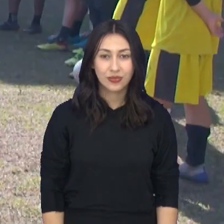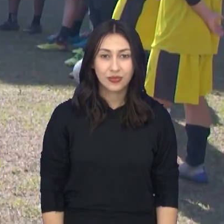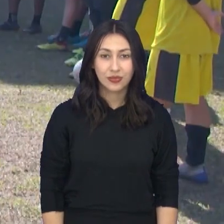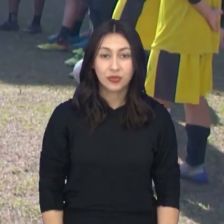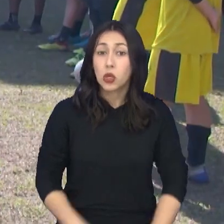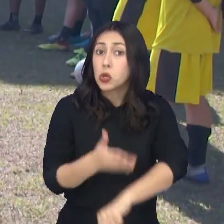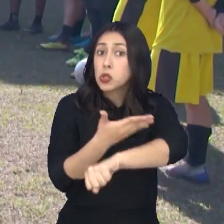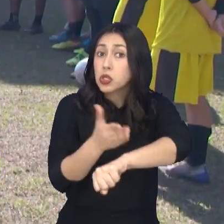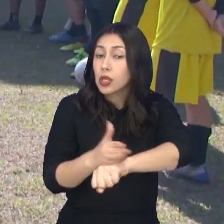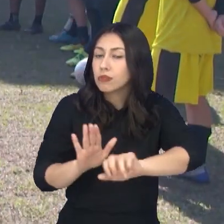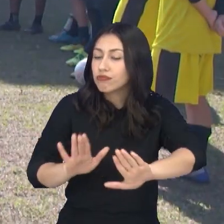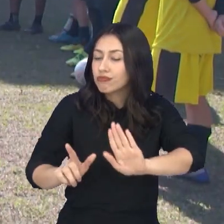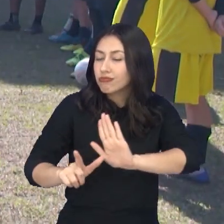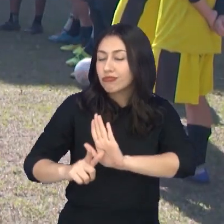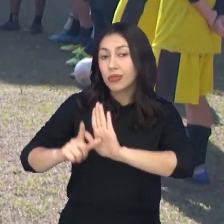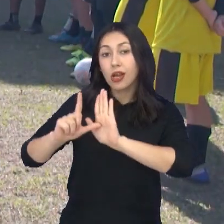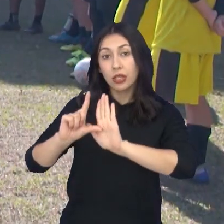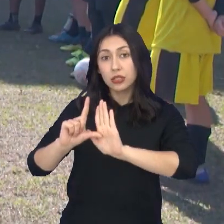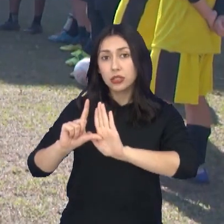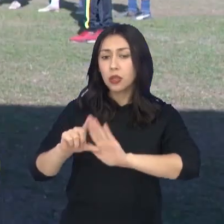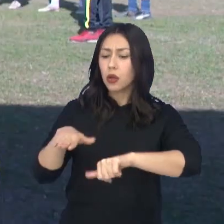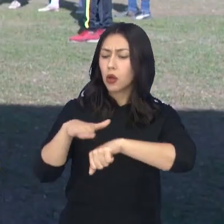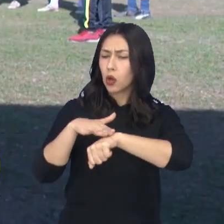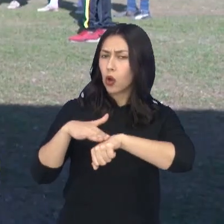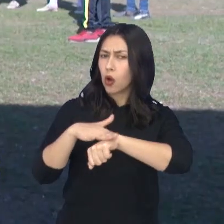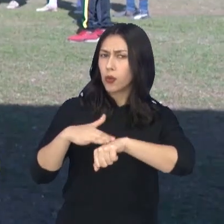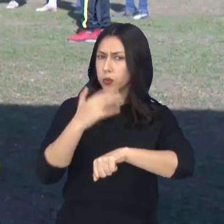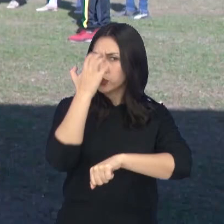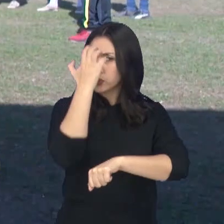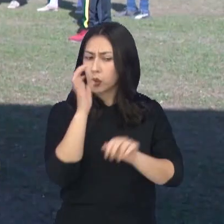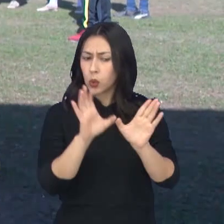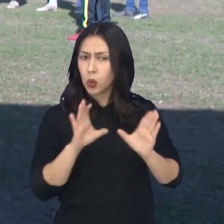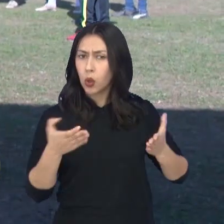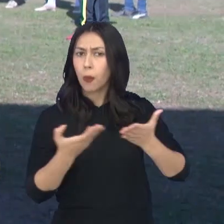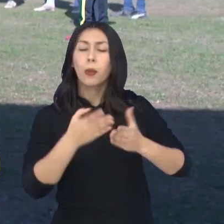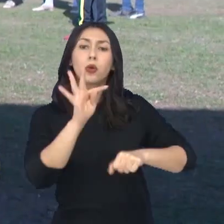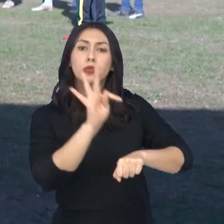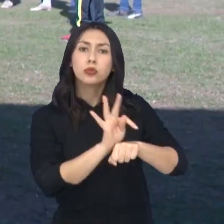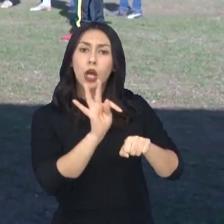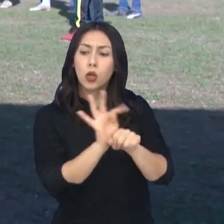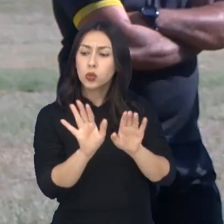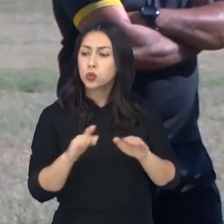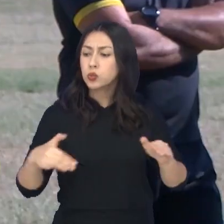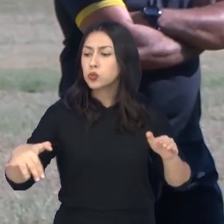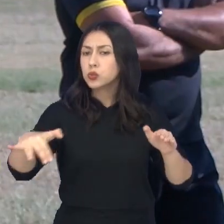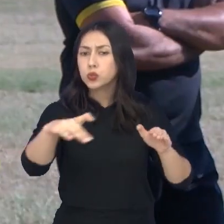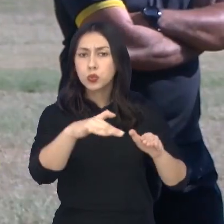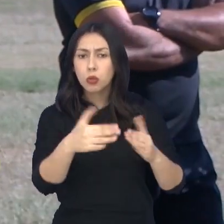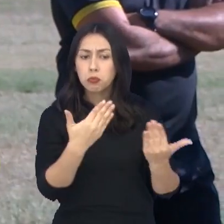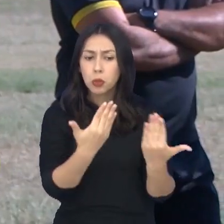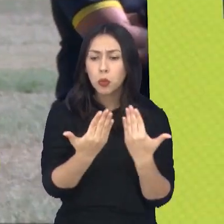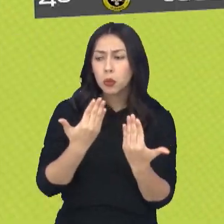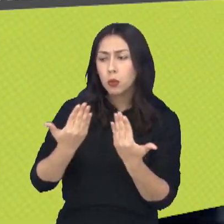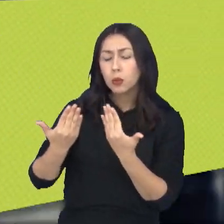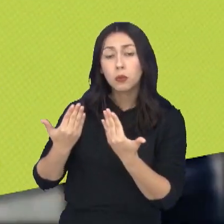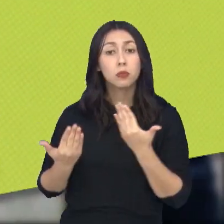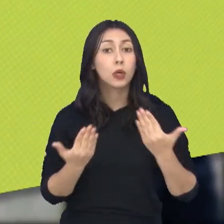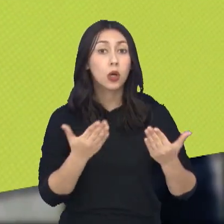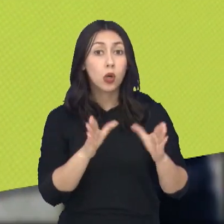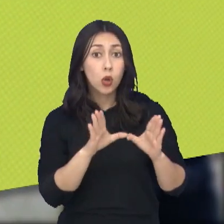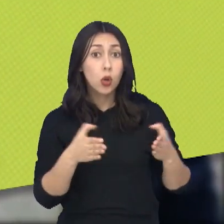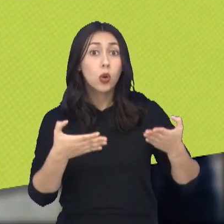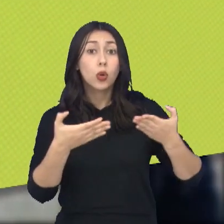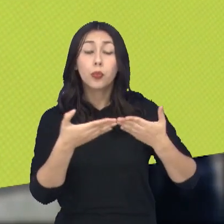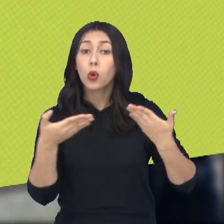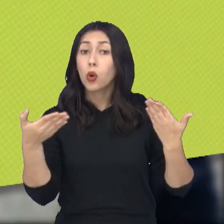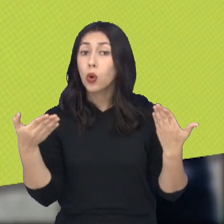Antes do treino começar, uma conversa séria da comissão técnica com todos os jogadores do Joseense. A equipe